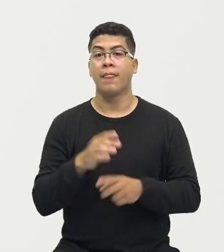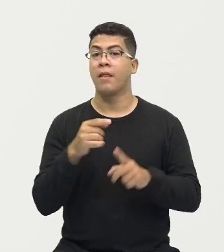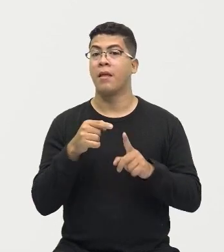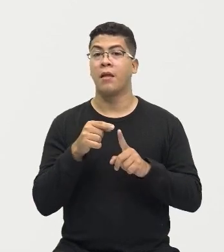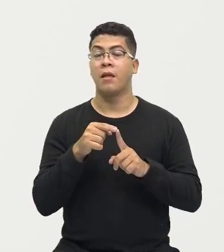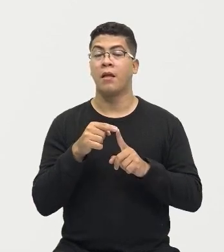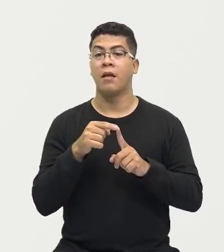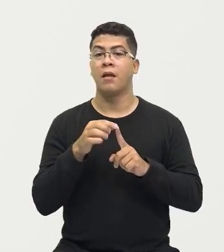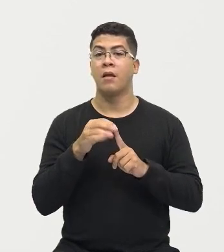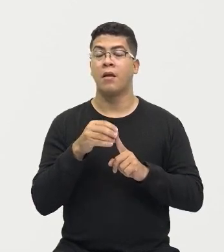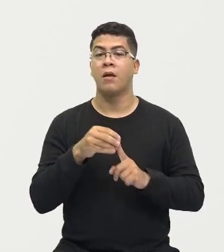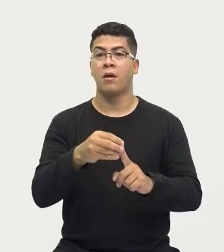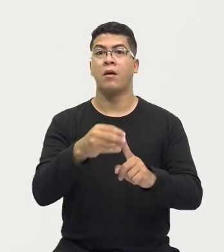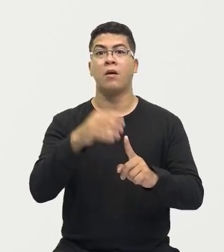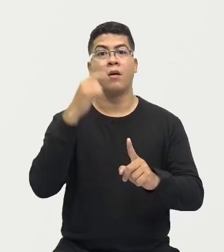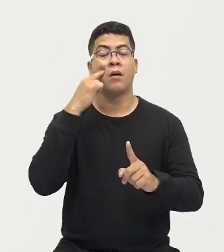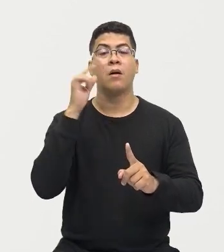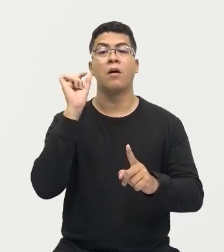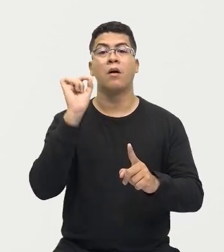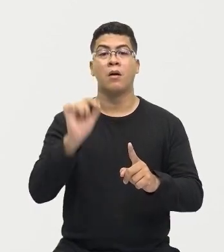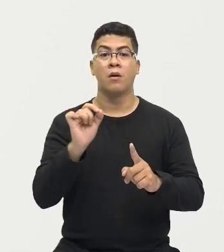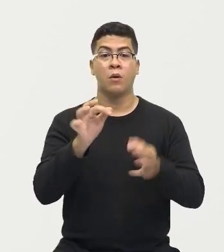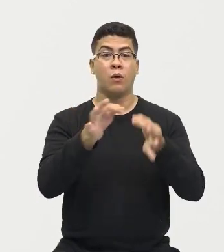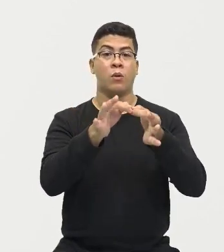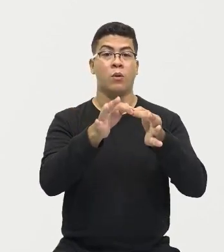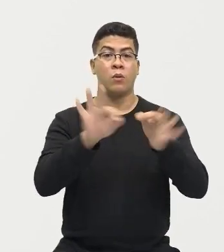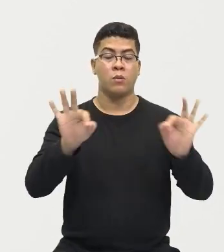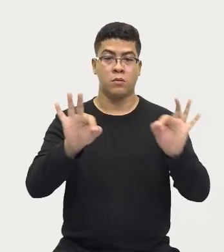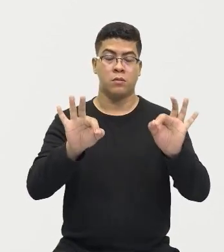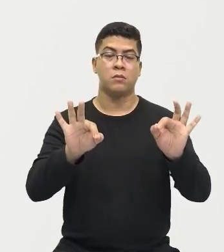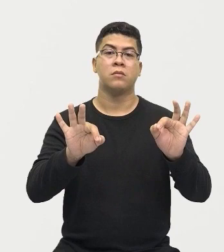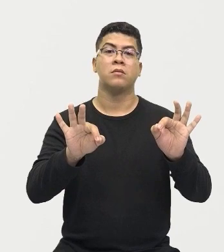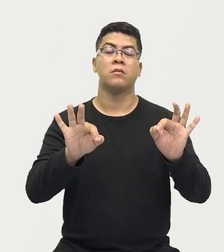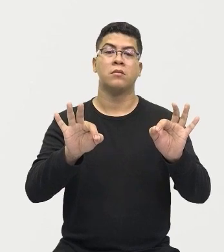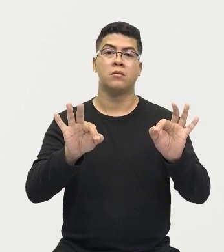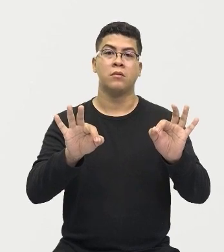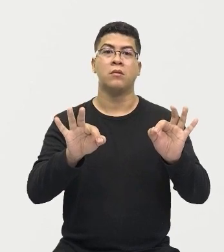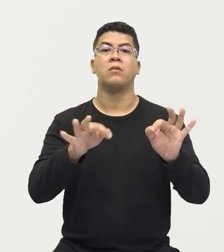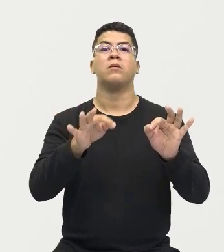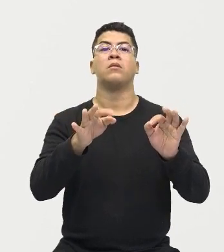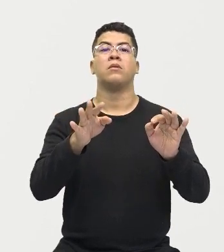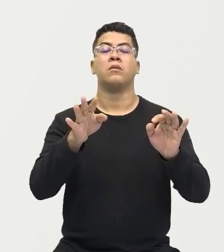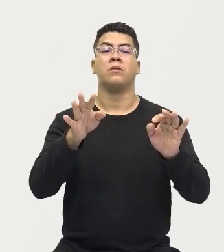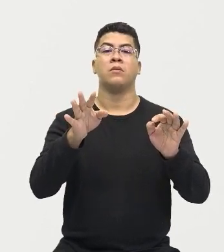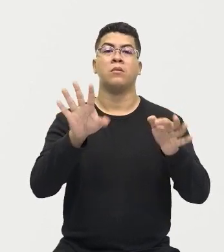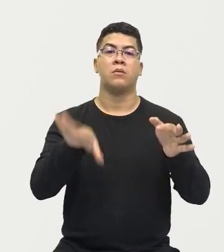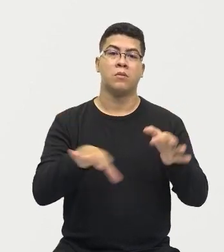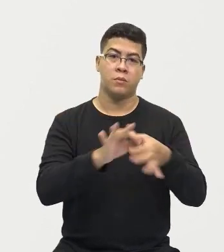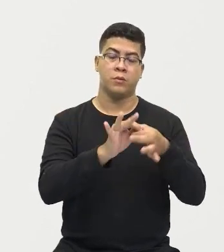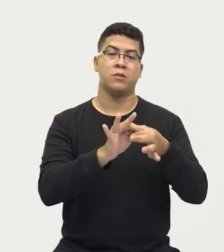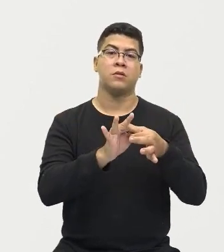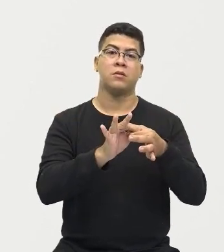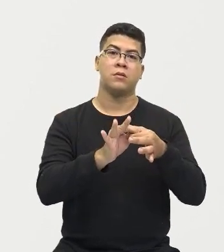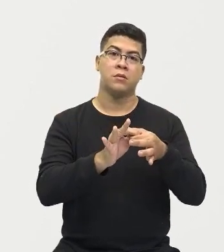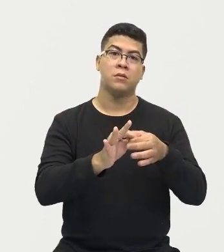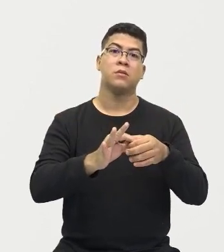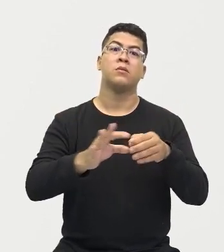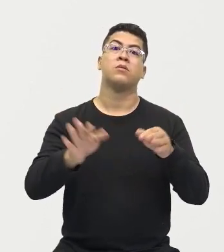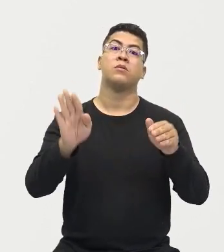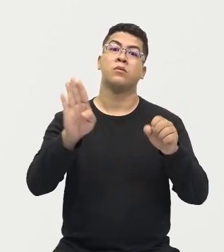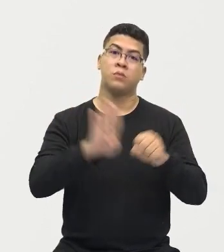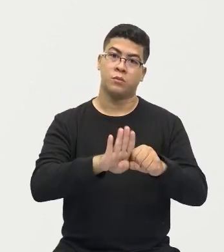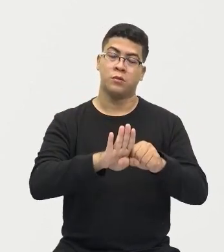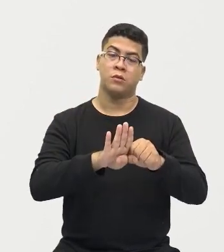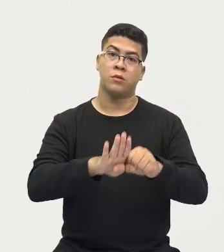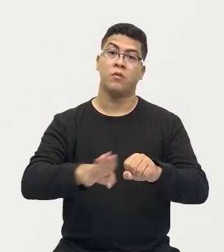um sujeito da oração. Por isso que ela é uma oração subordinada, substantiva, subjetiva. Muito bem, vamos prosseguindo,